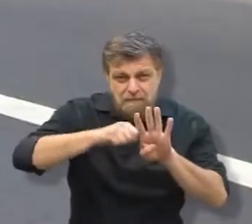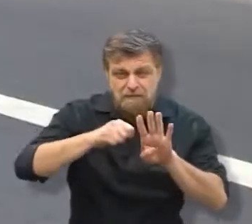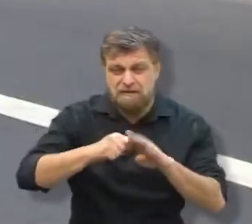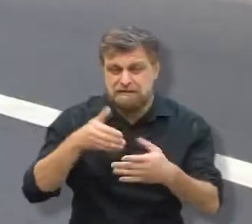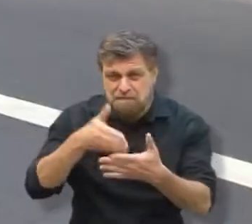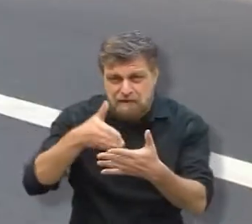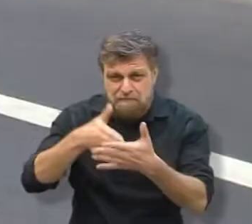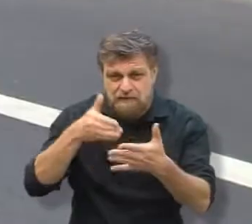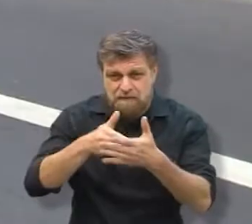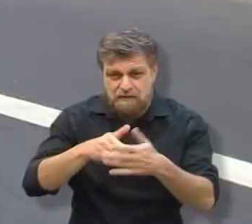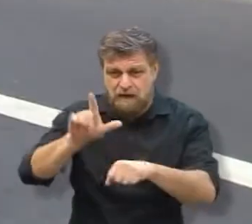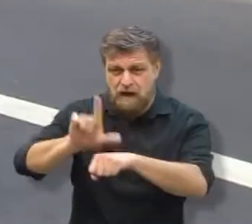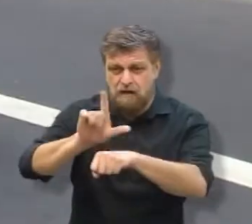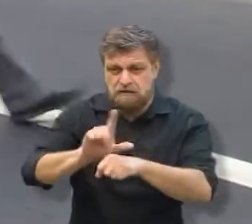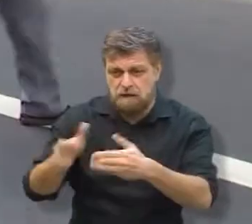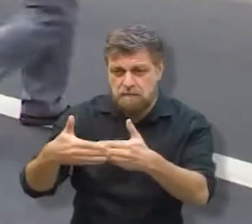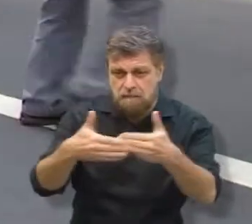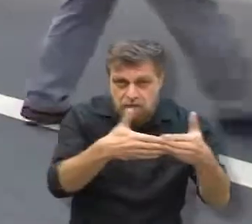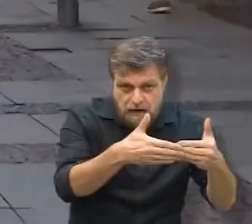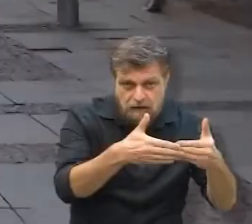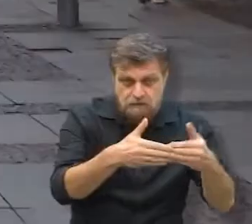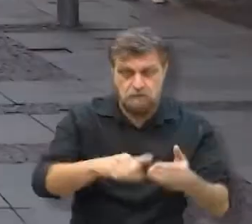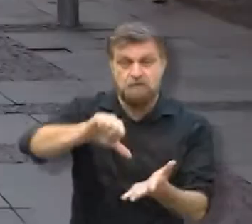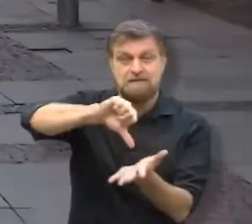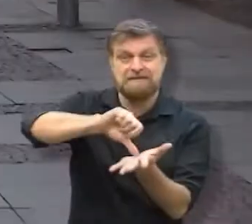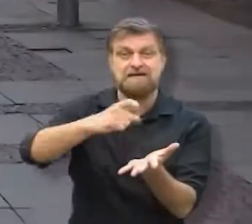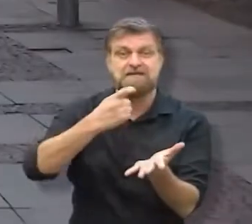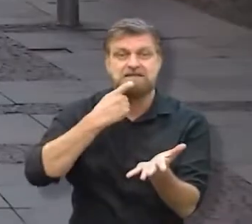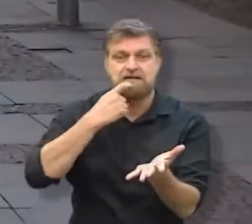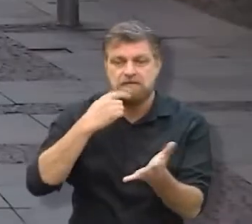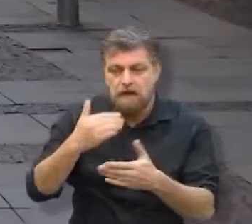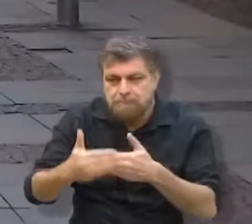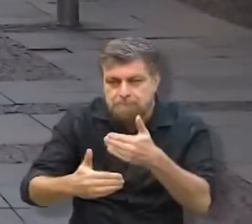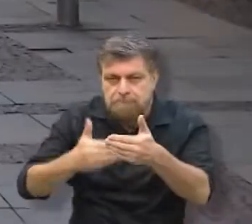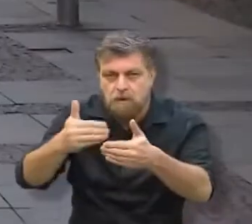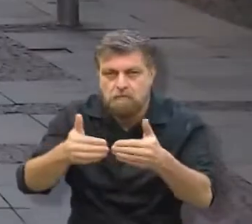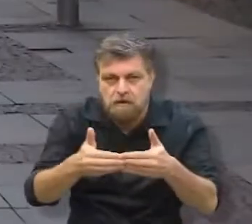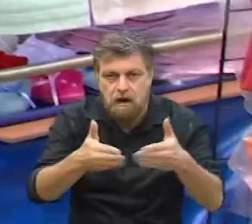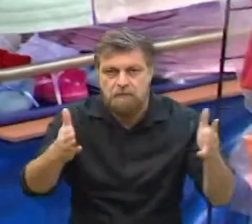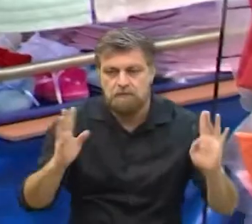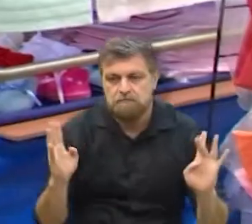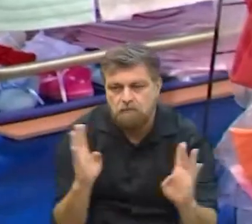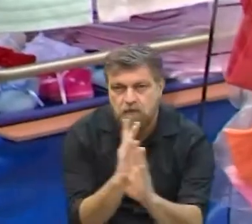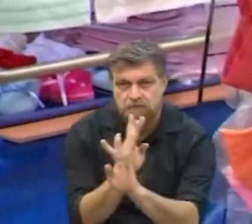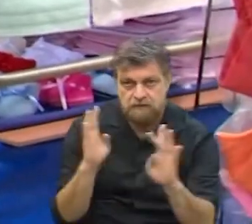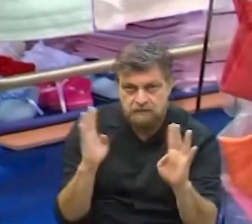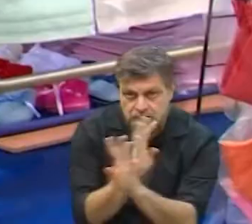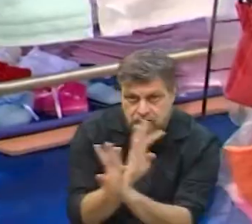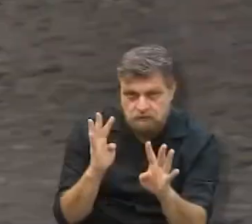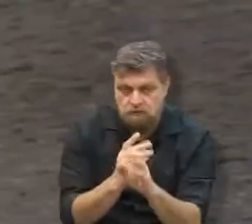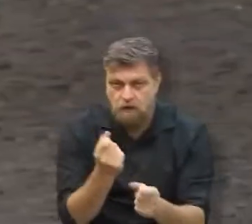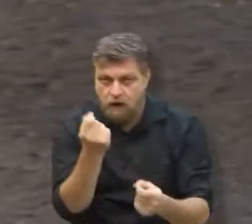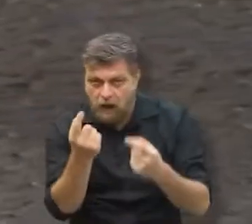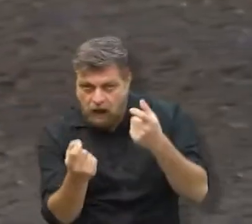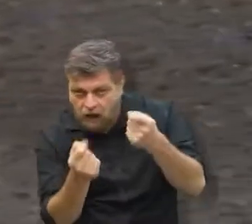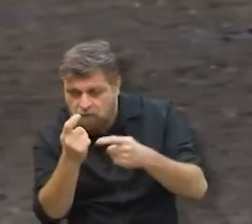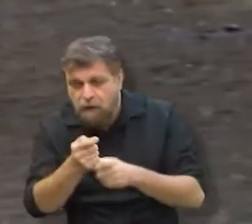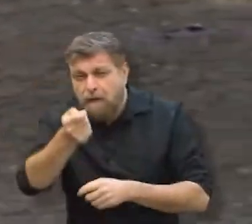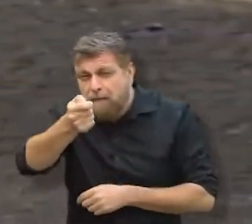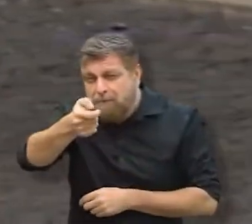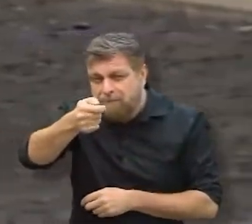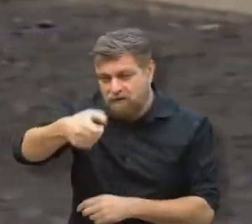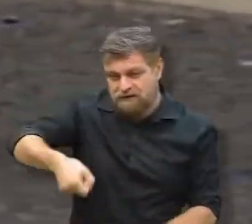Depois de meses de restrições nos comércios, o centro de Campinas, pouco a pouco, volta a ganhar movimento